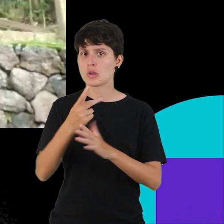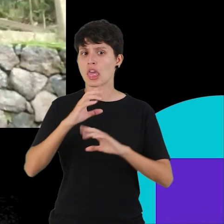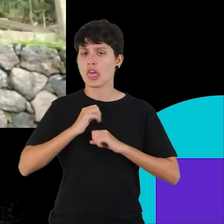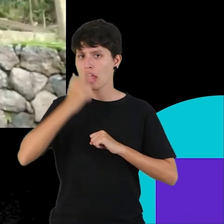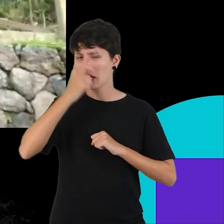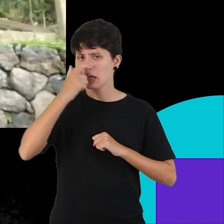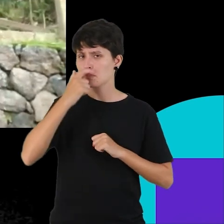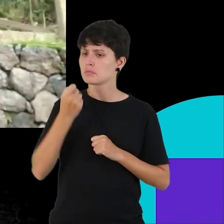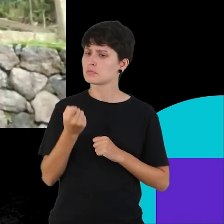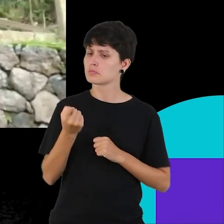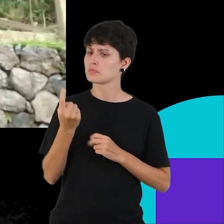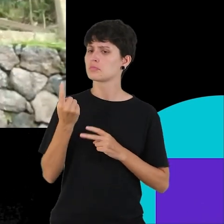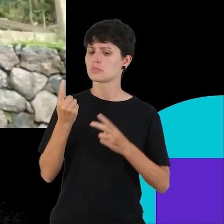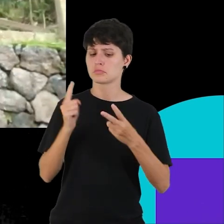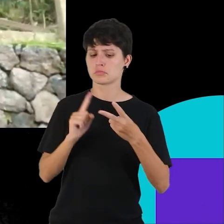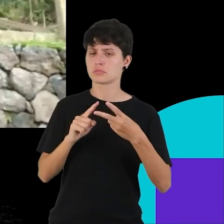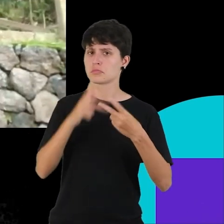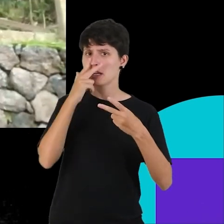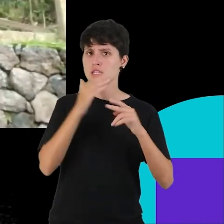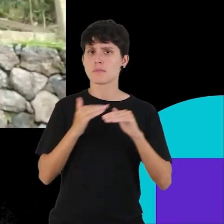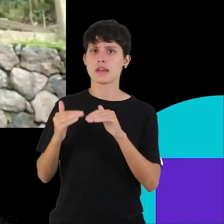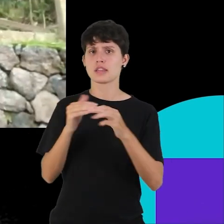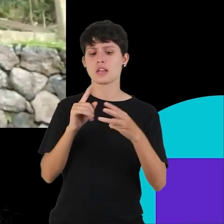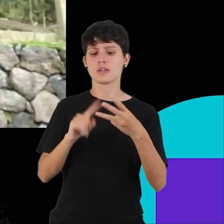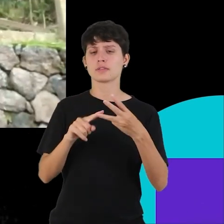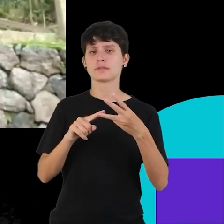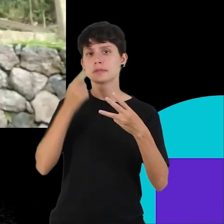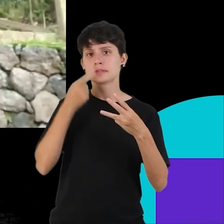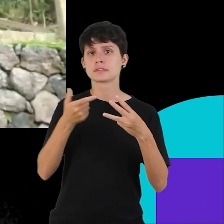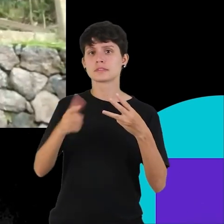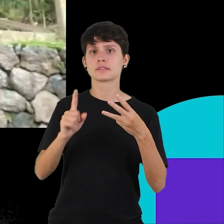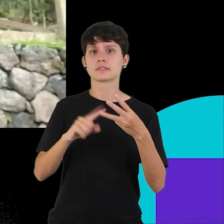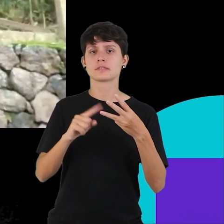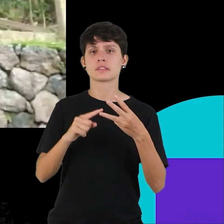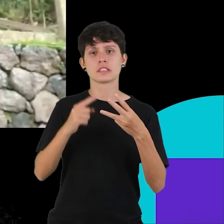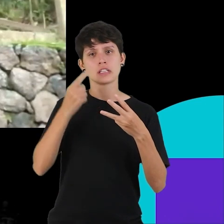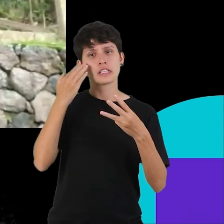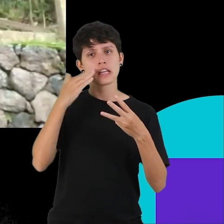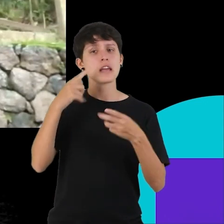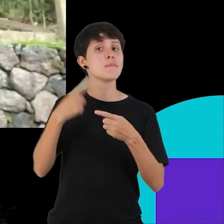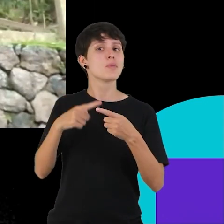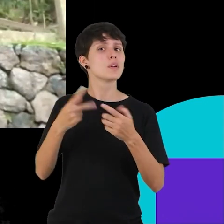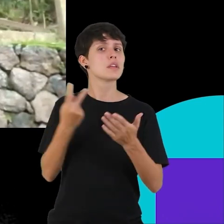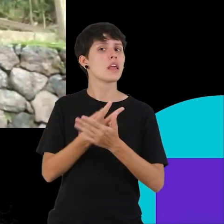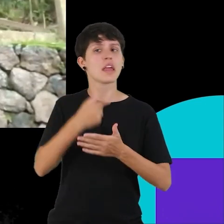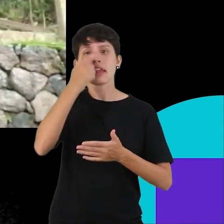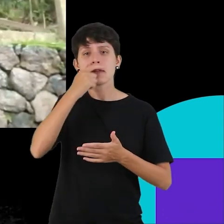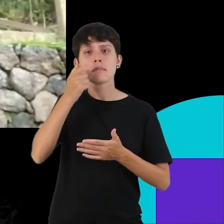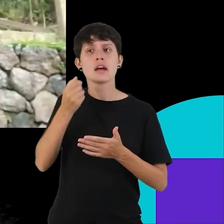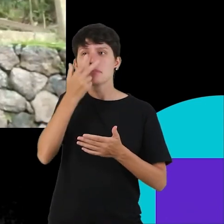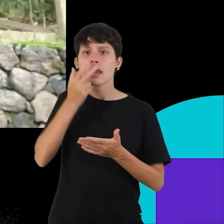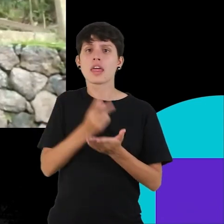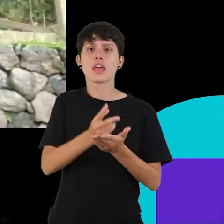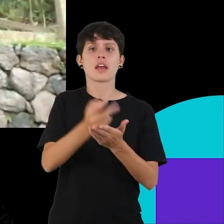gente poderia talvez fazer com que elas não comessem, se alimentassem de produtos processados. Mas existe uma mudança cultural tão grande que a gente não tem